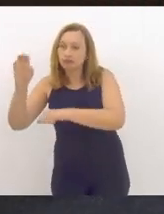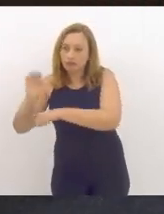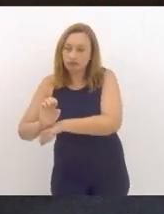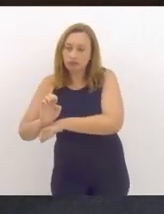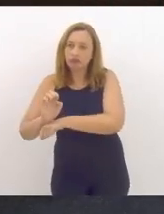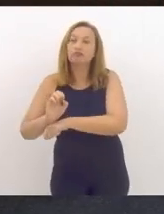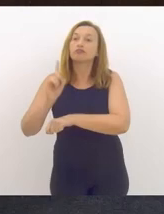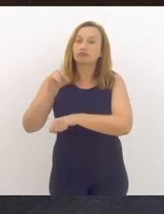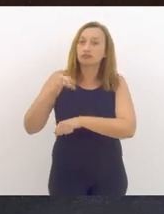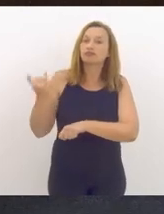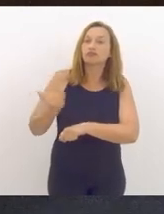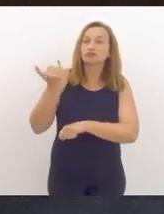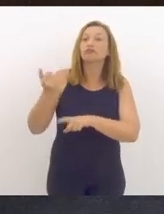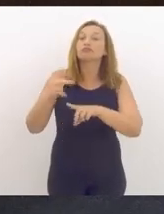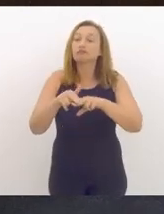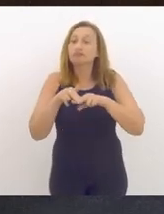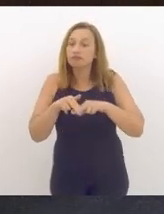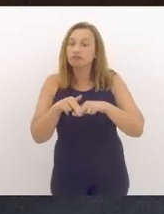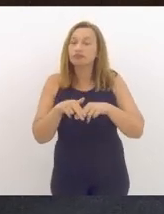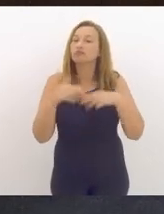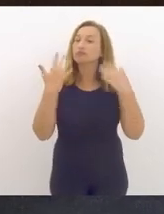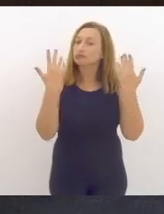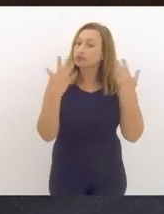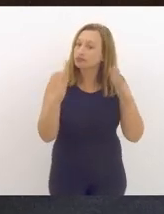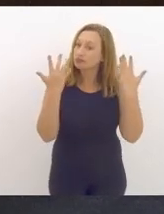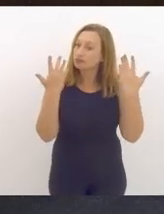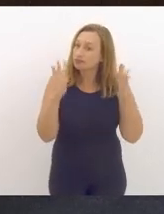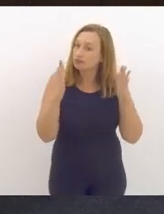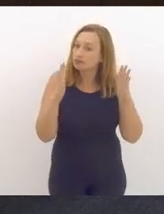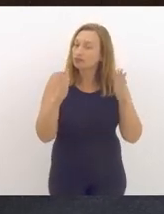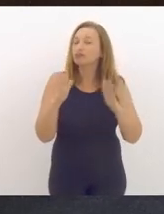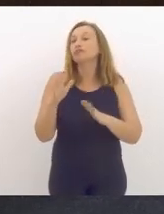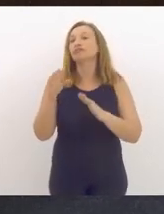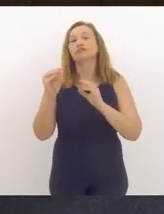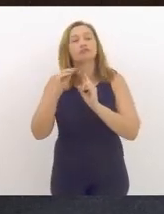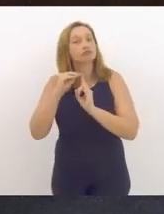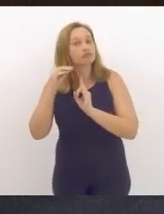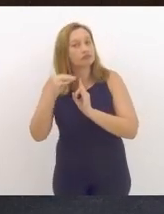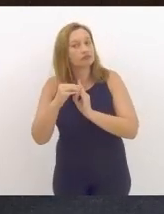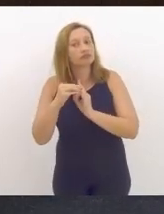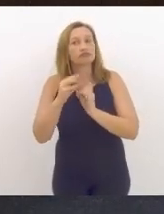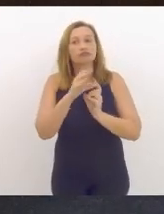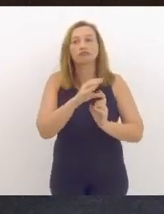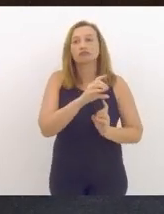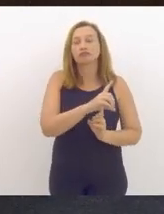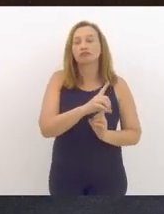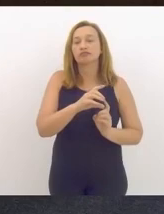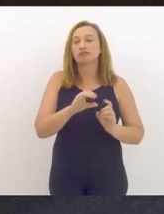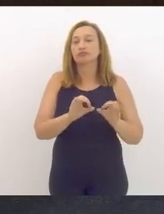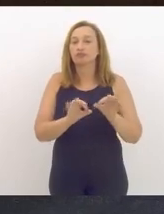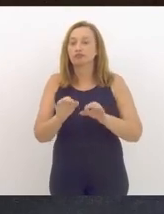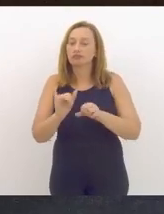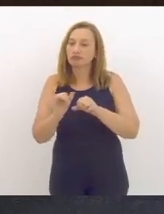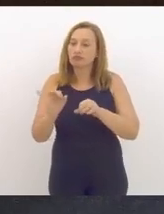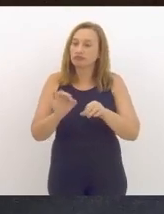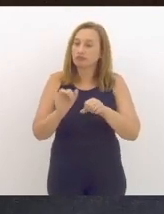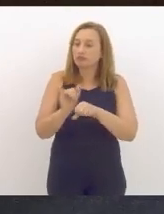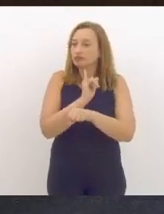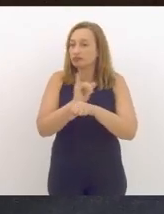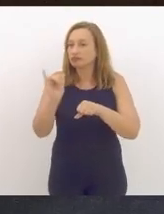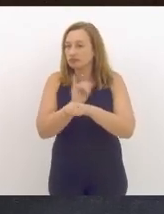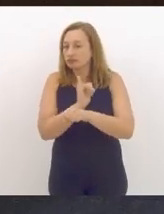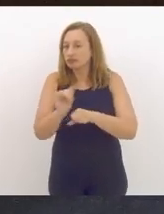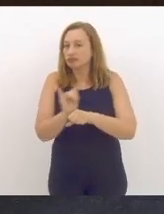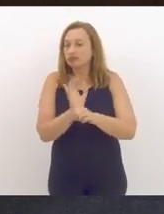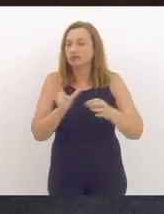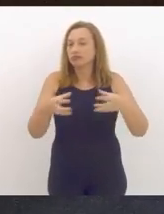foi muito importante. Por isso, cumprimentar a Fiocruz, que coordenou esse processo, cumprimentar uma grande